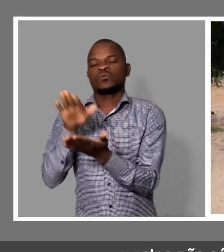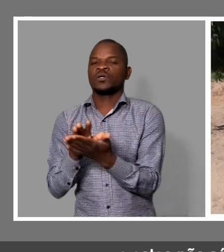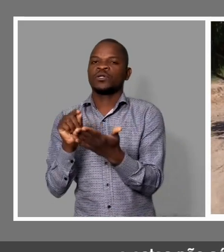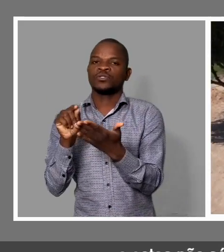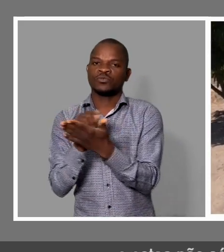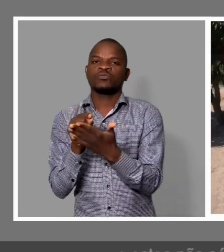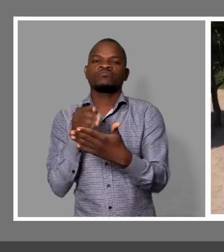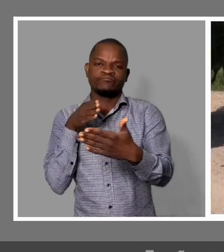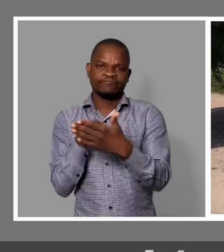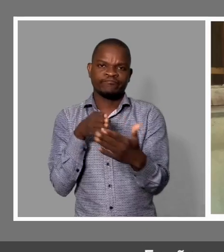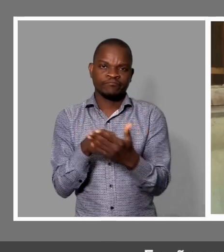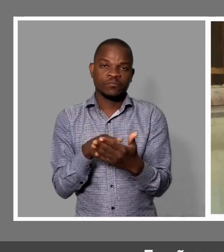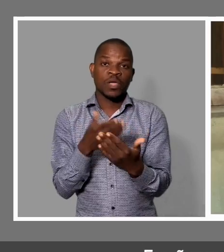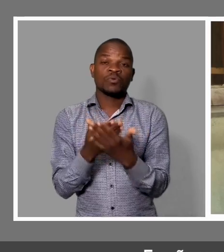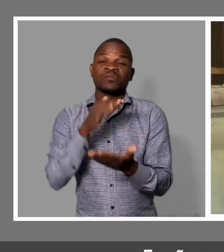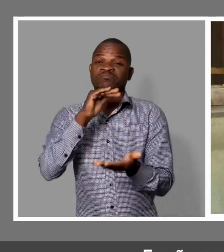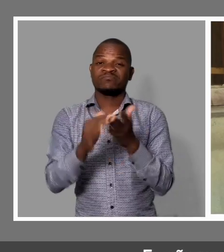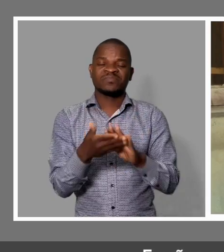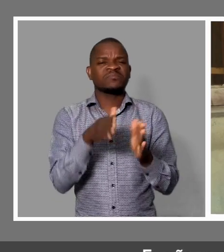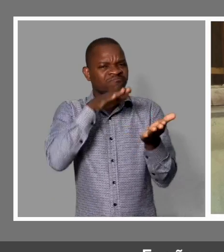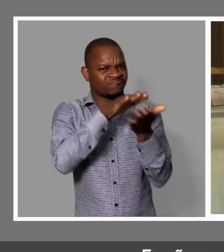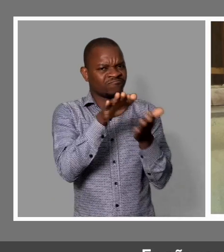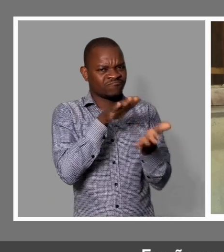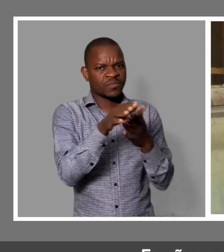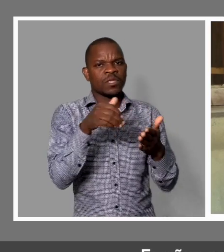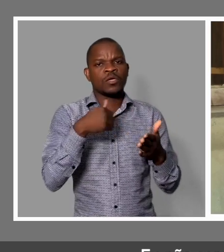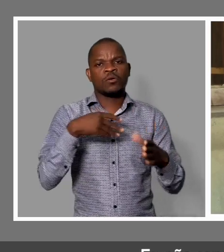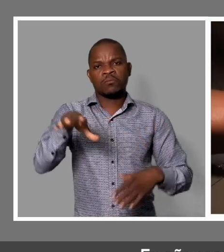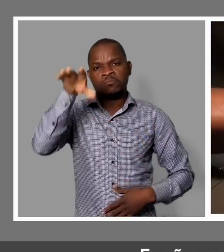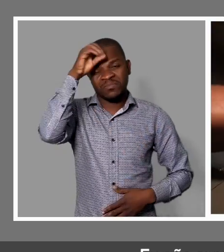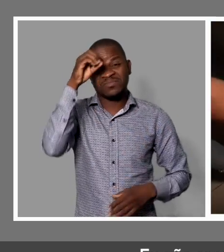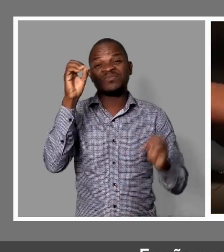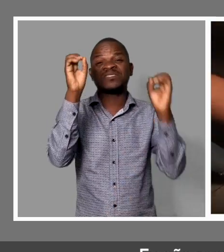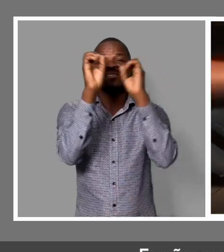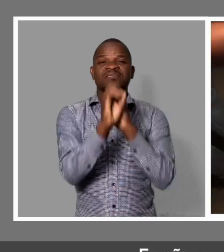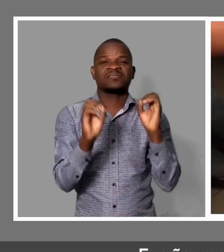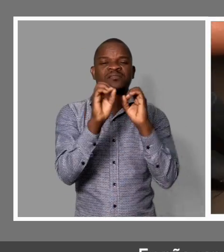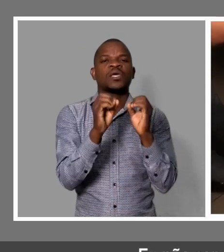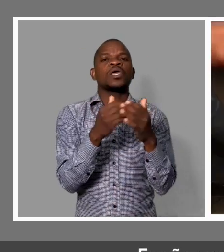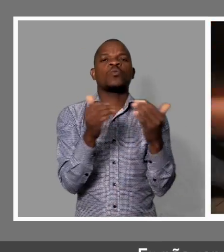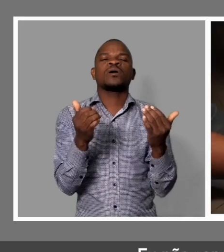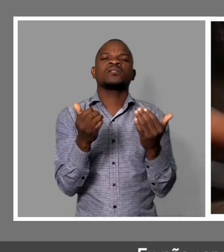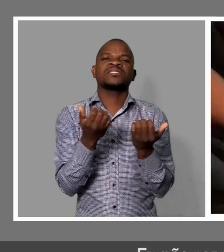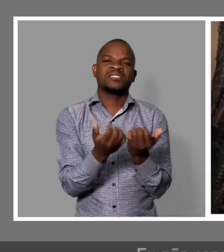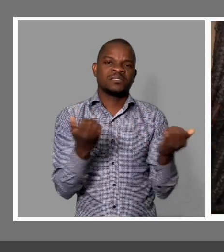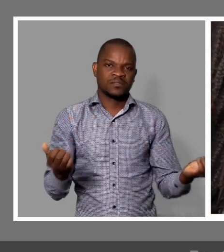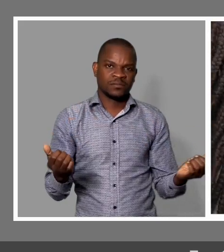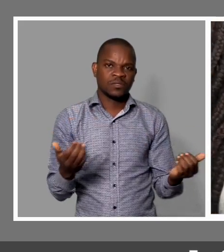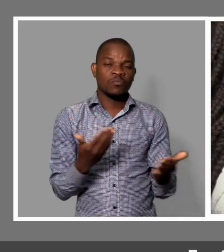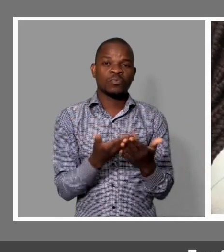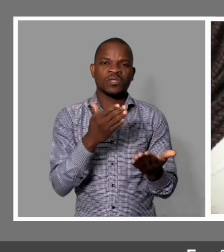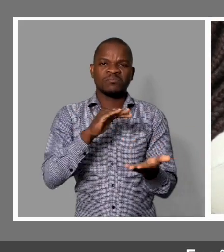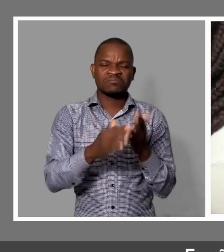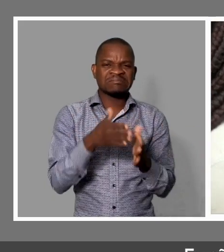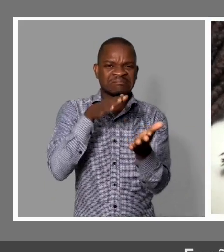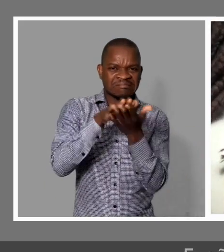seu aproveitamento escolar. Eu não conseguia perceber quase nada. Até parecia uma criança recém-nascida. Eu